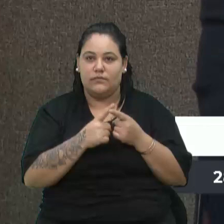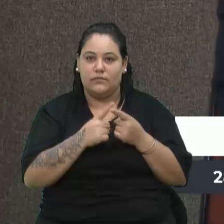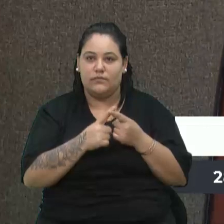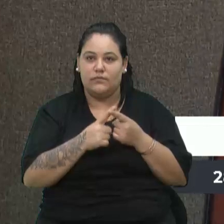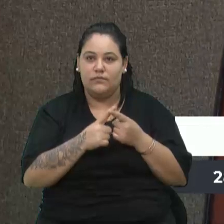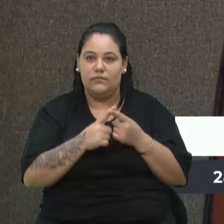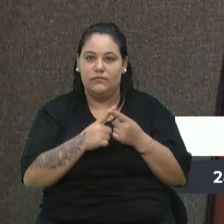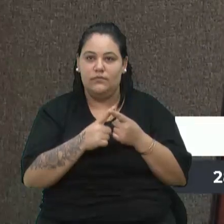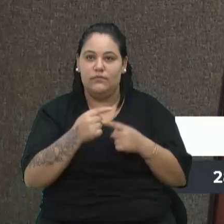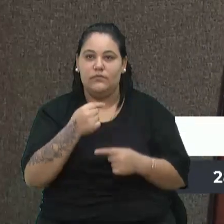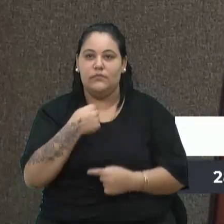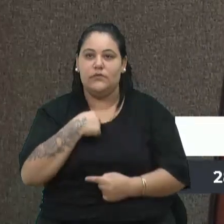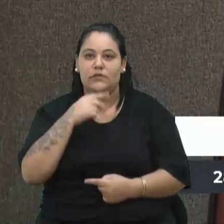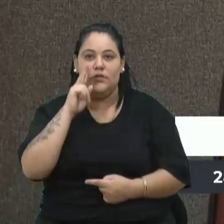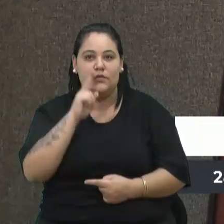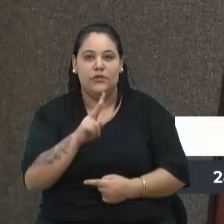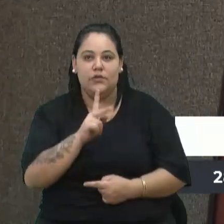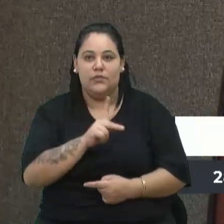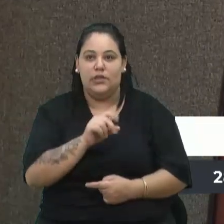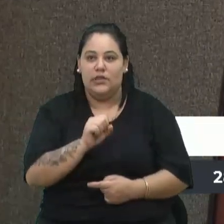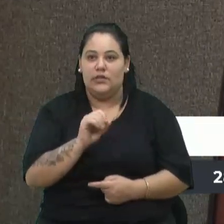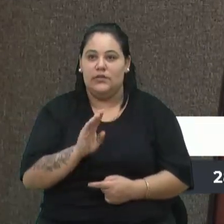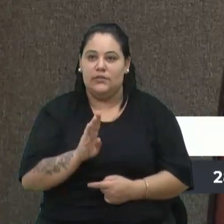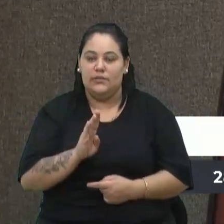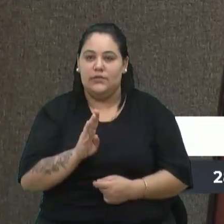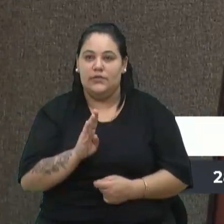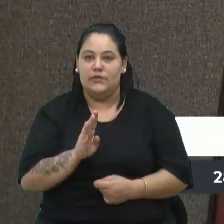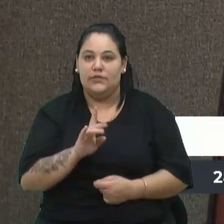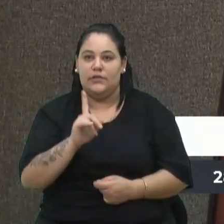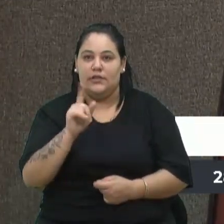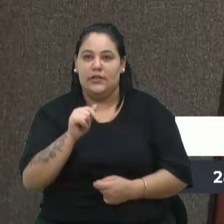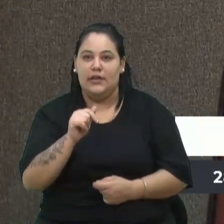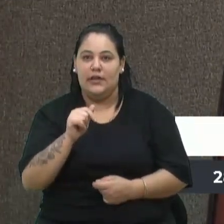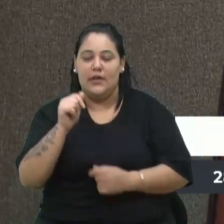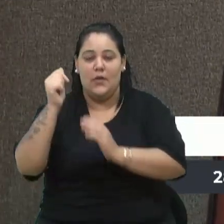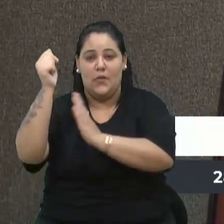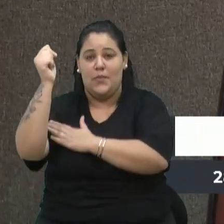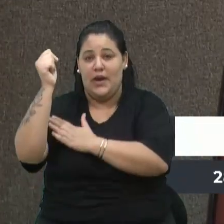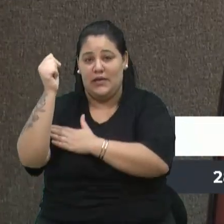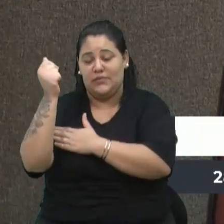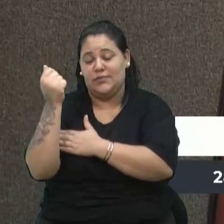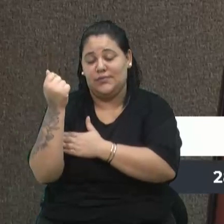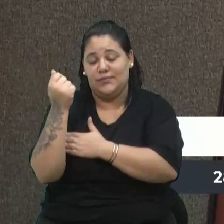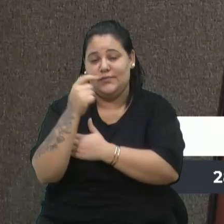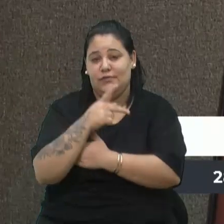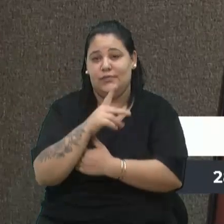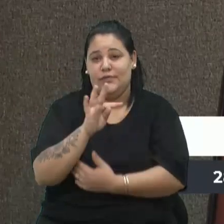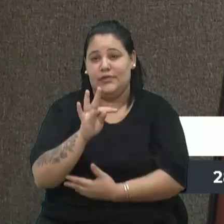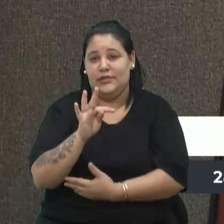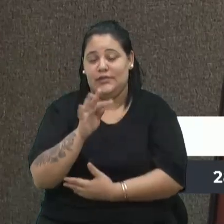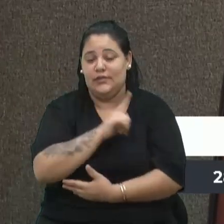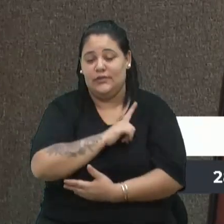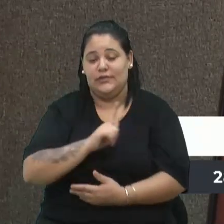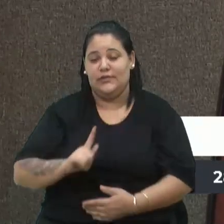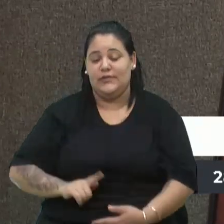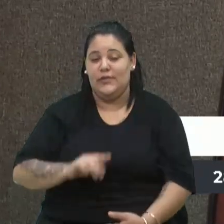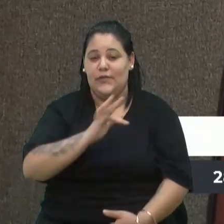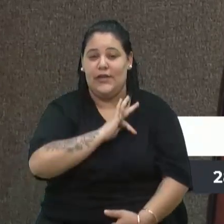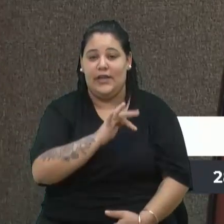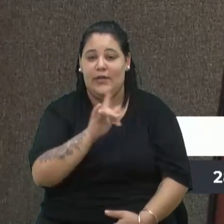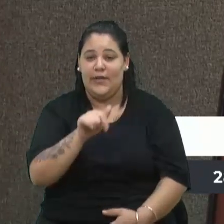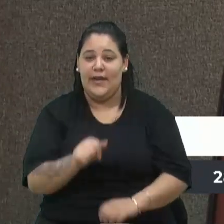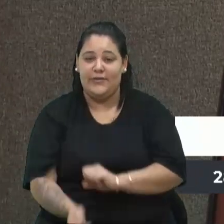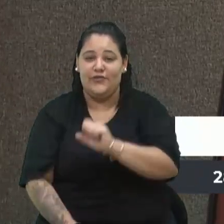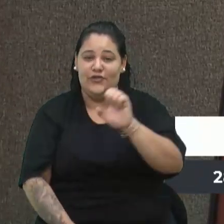porque eu vejo o PSB, que é um braço do PT no governo federal, que é de esquerda, que